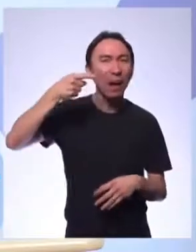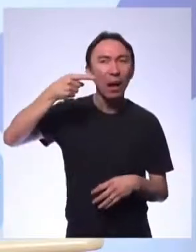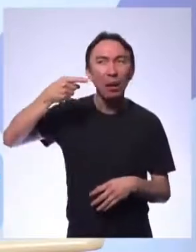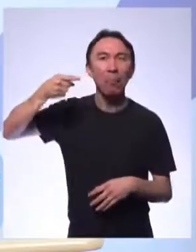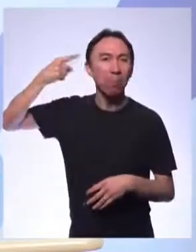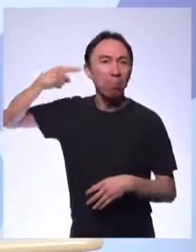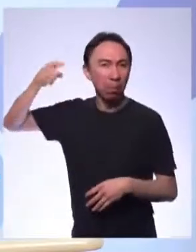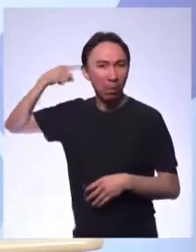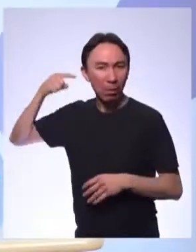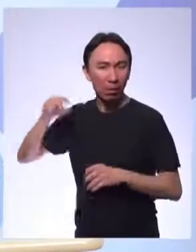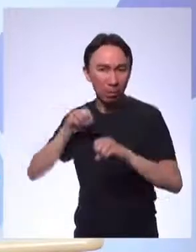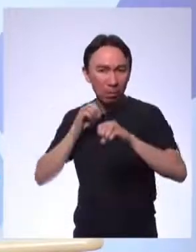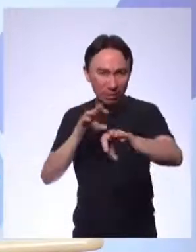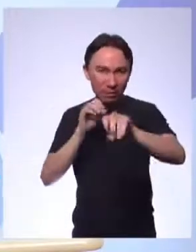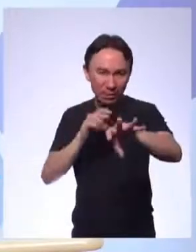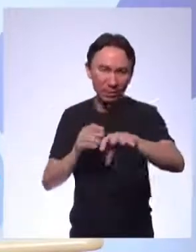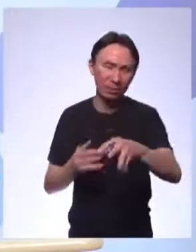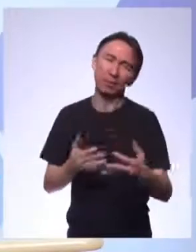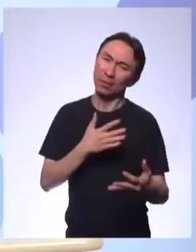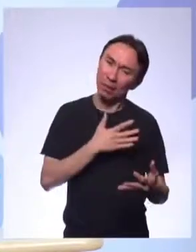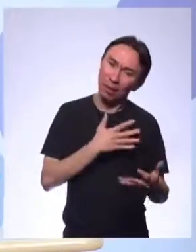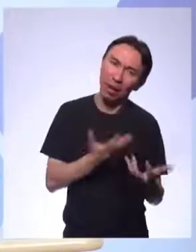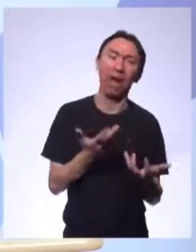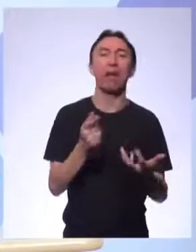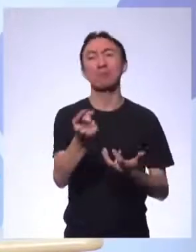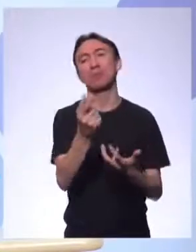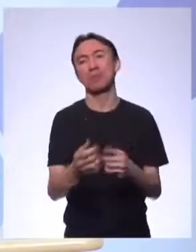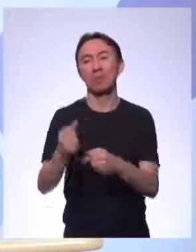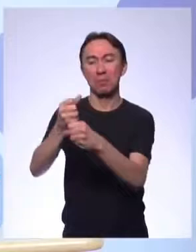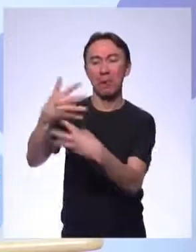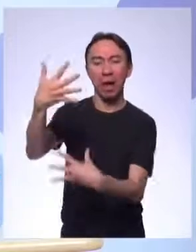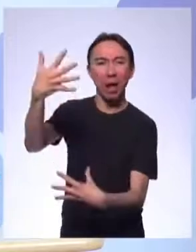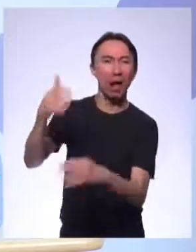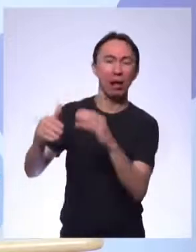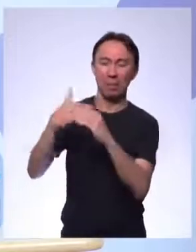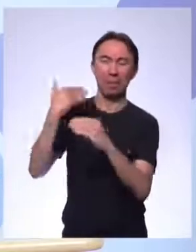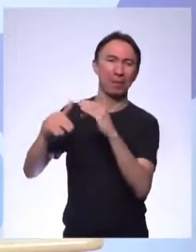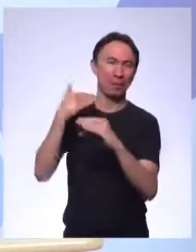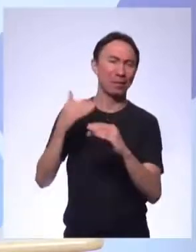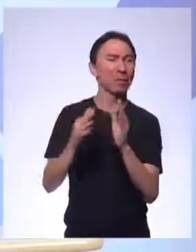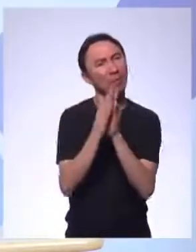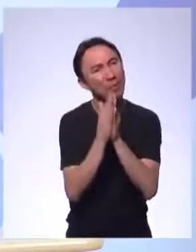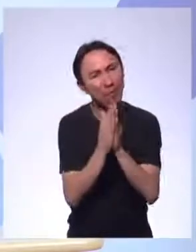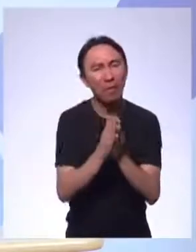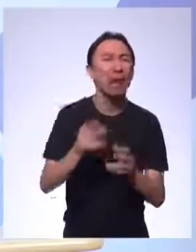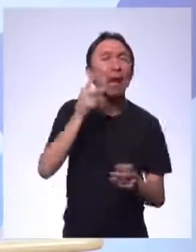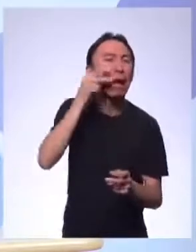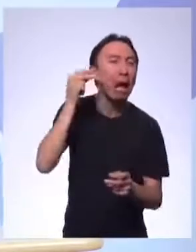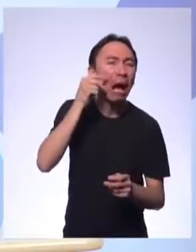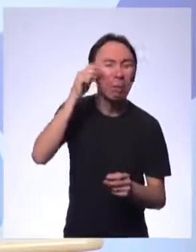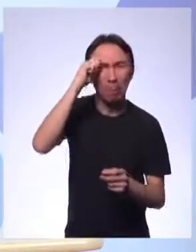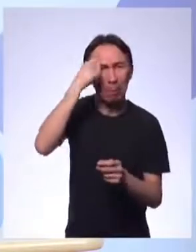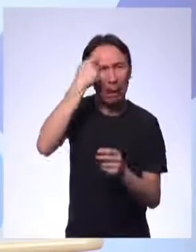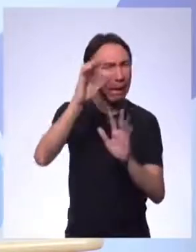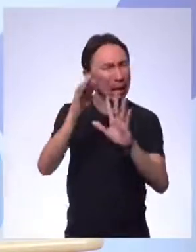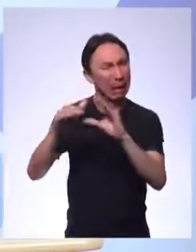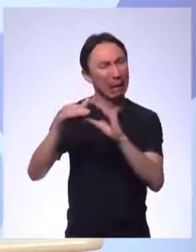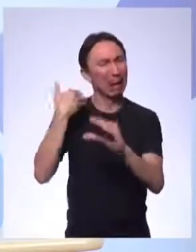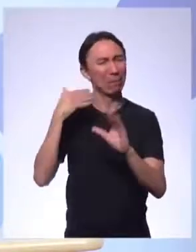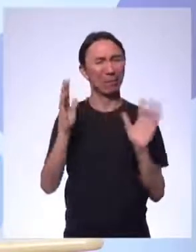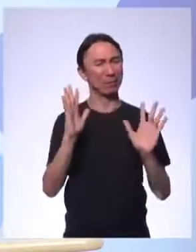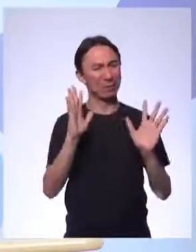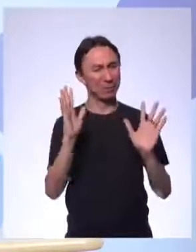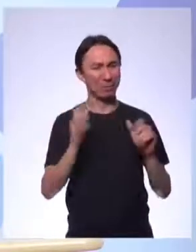vocês façam aquelas participações no chat, sem mandar esses gatos pretos, essas coisas aí, e façam uma